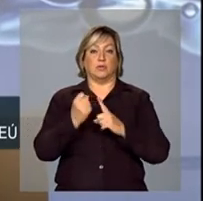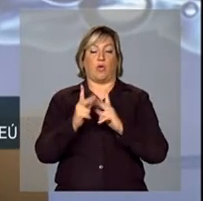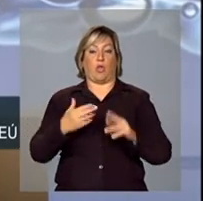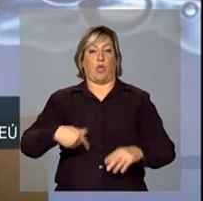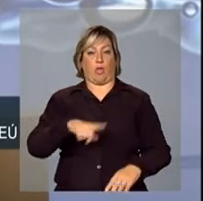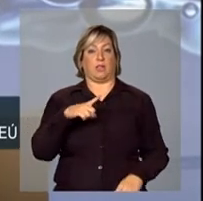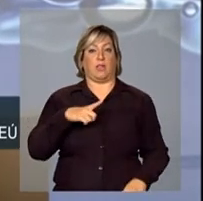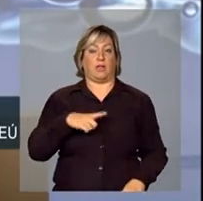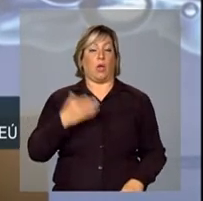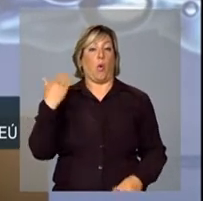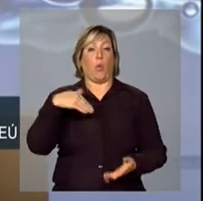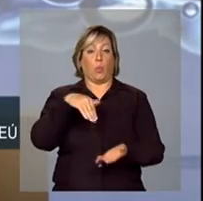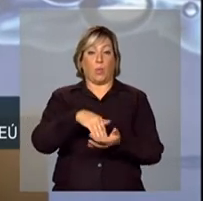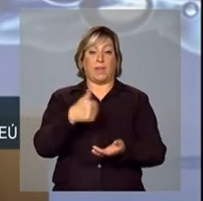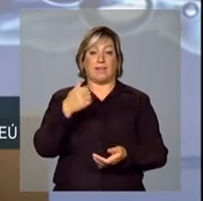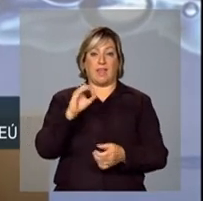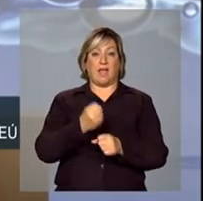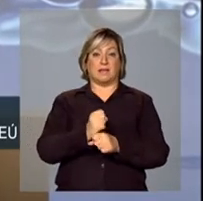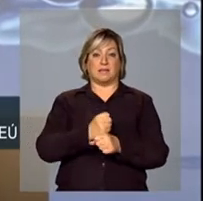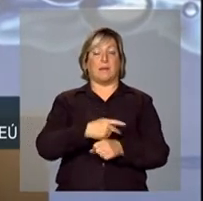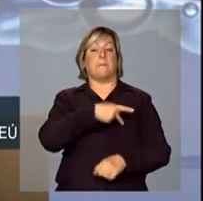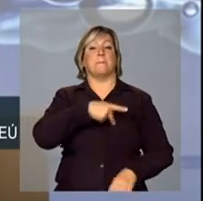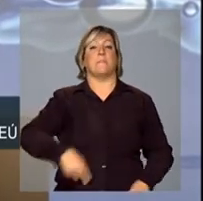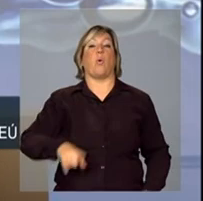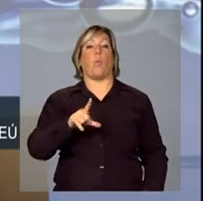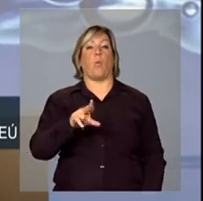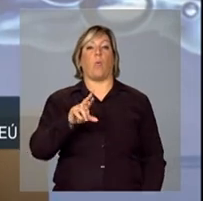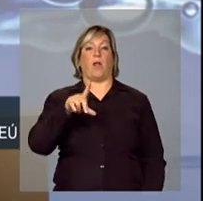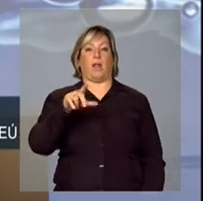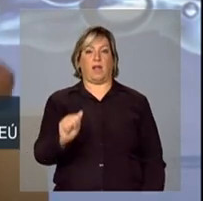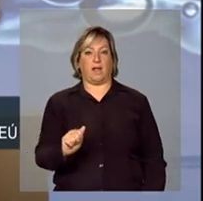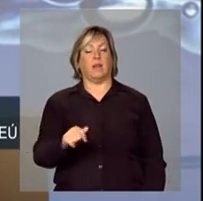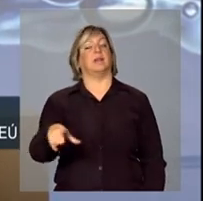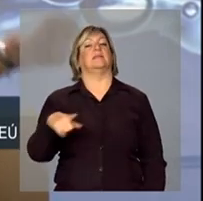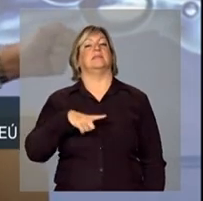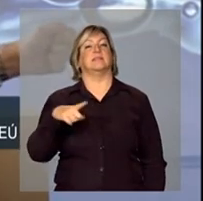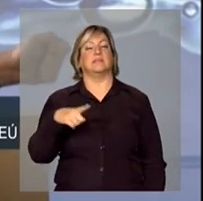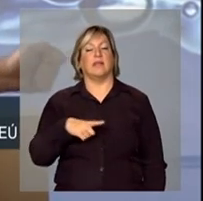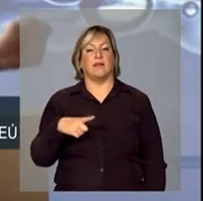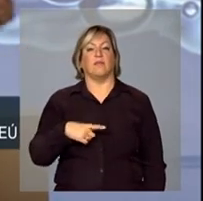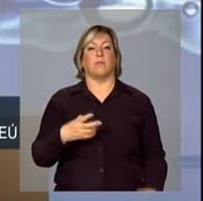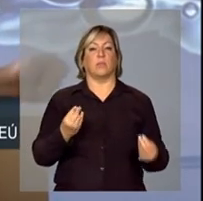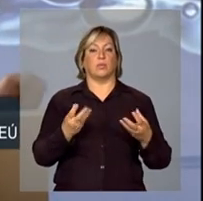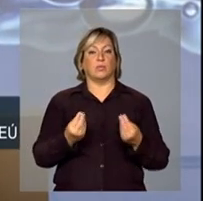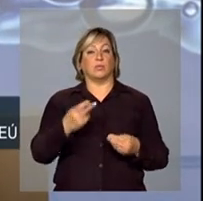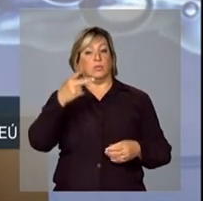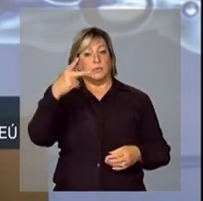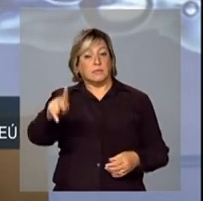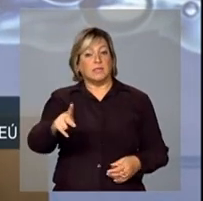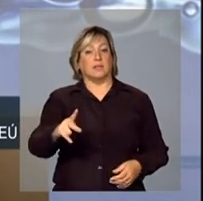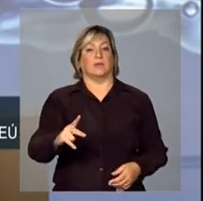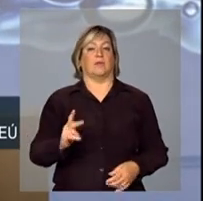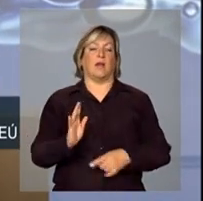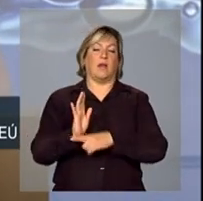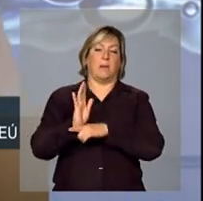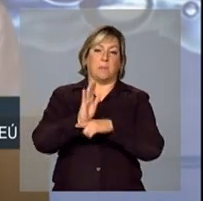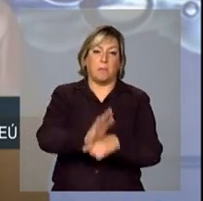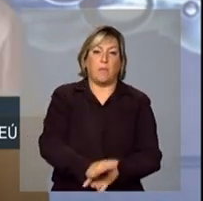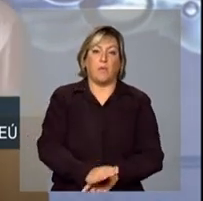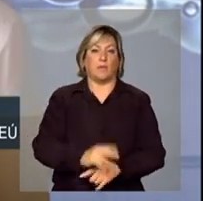10 anos, sob a liderança do presidente Lula, que teve tanto o seu apoio e a sua